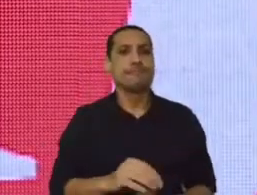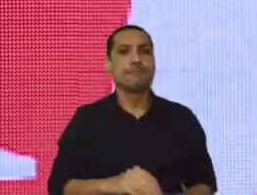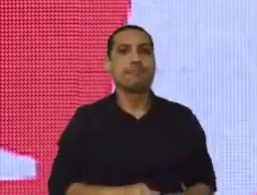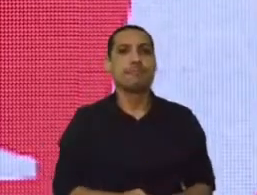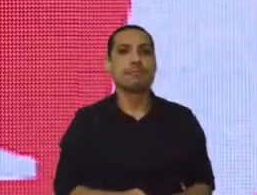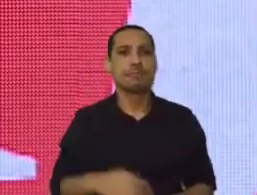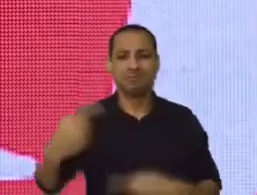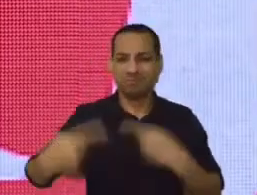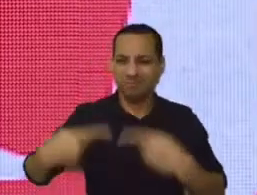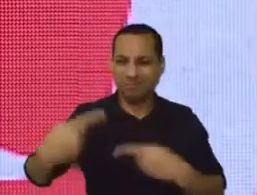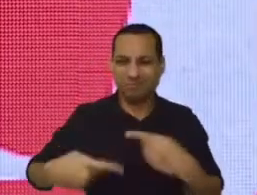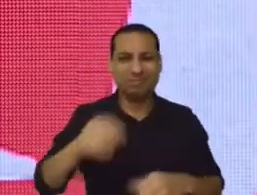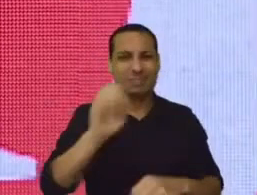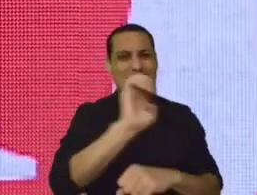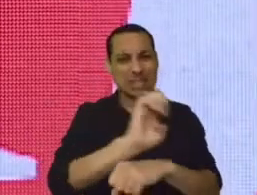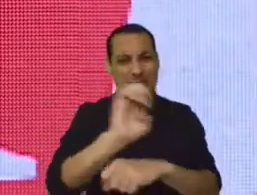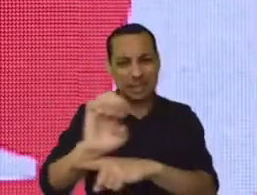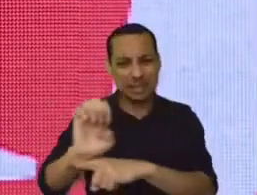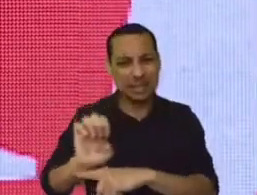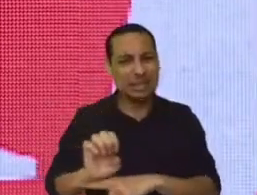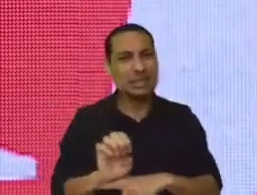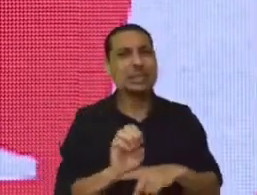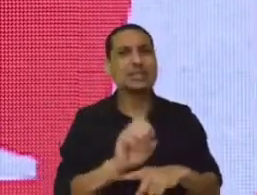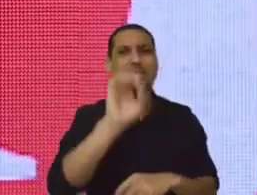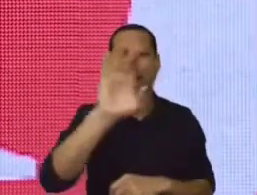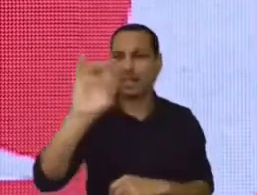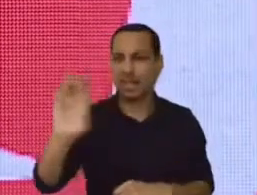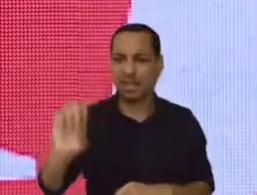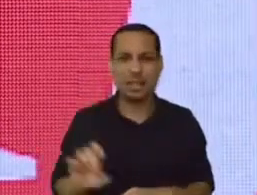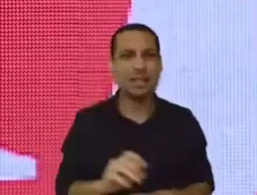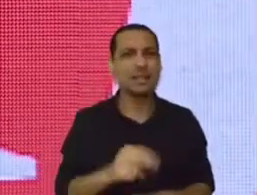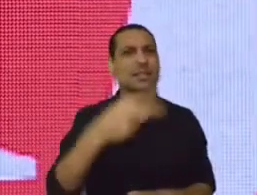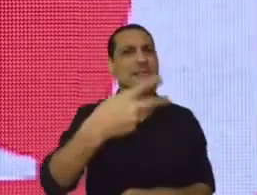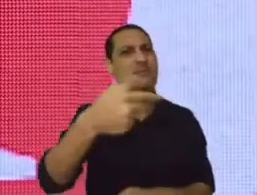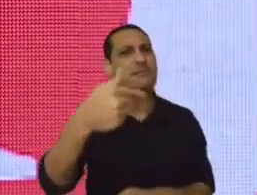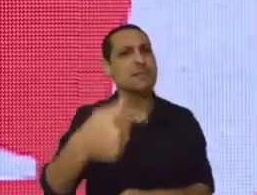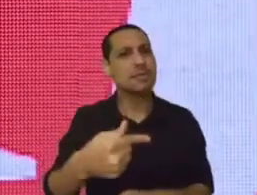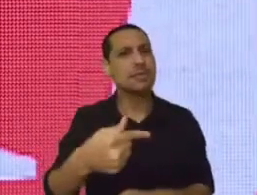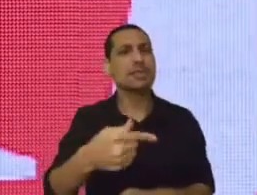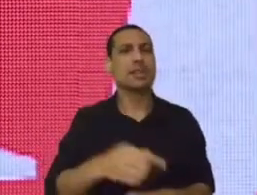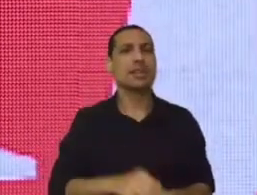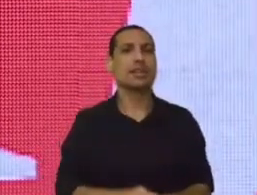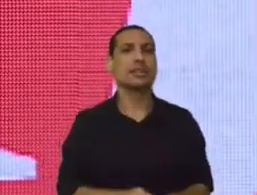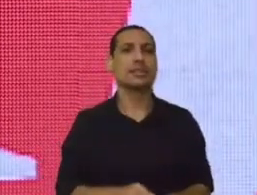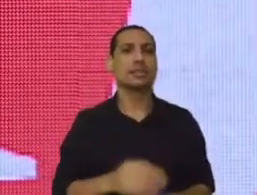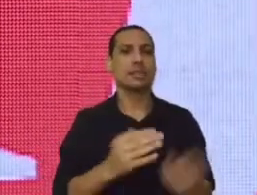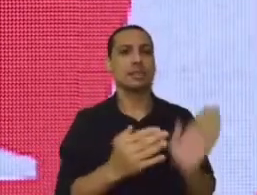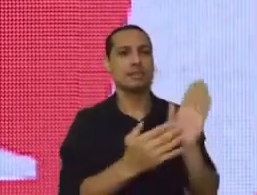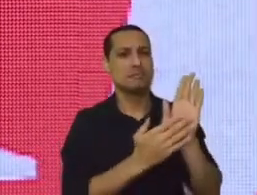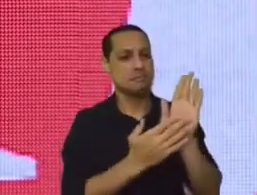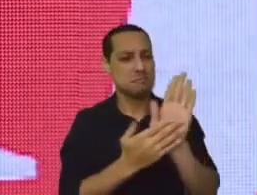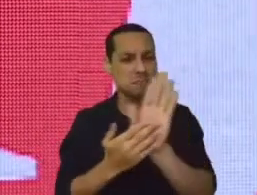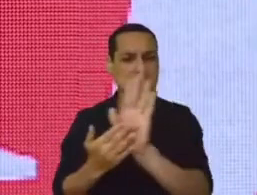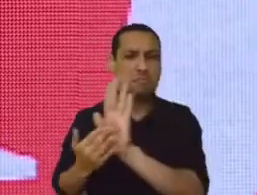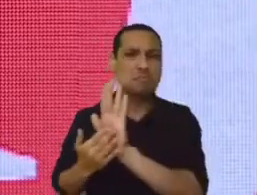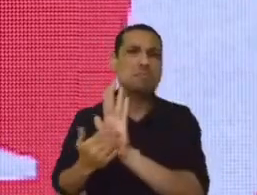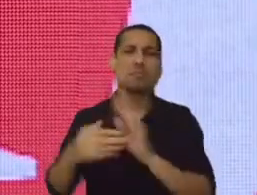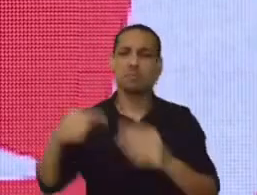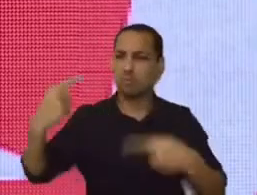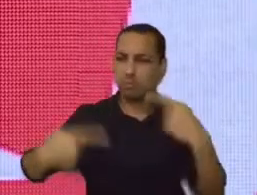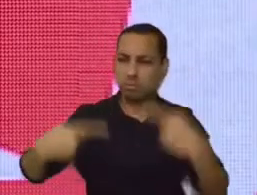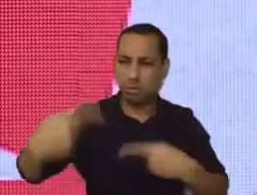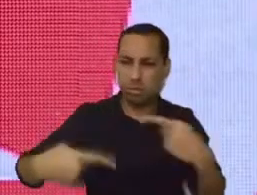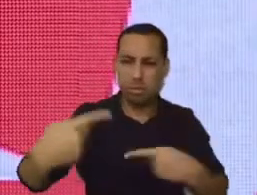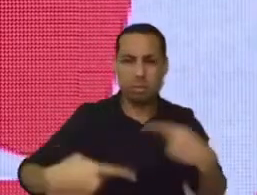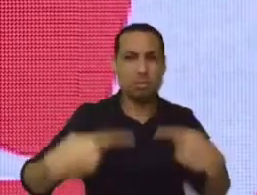estado, dos 27 estados da federação, as propostas que chegaram para ser debatidas na 16ª plenária, de que nós vamos